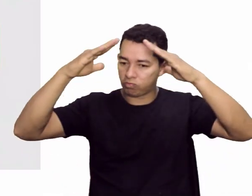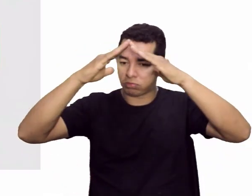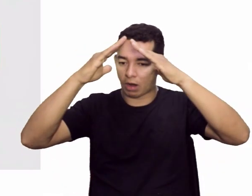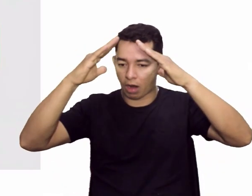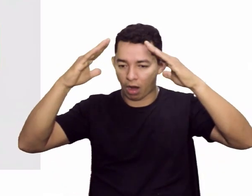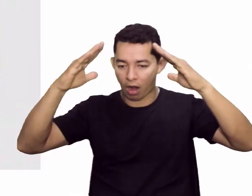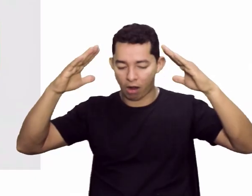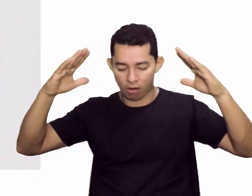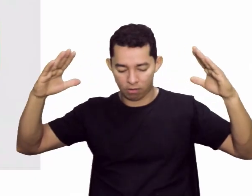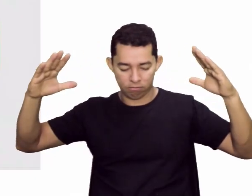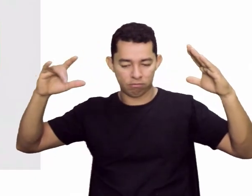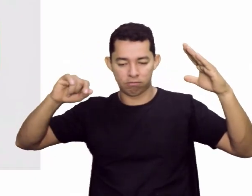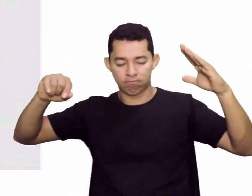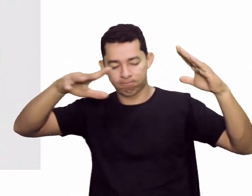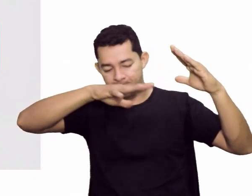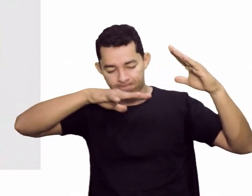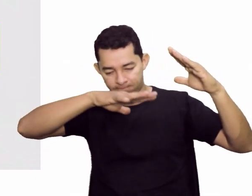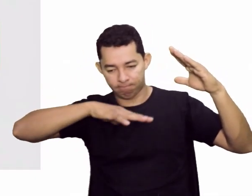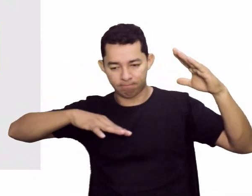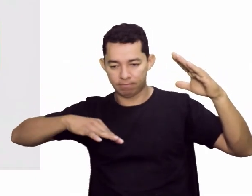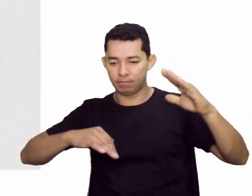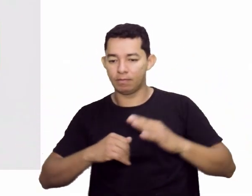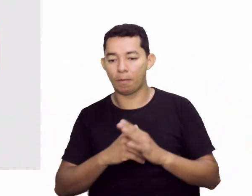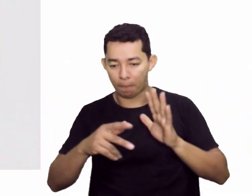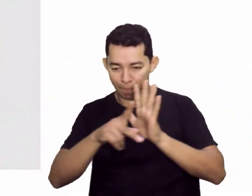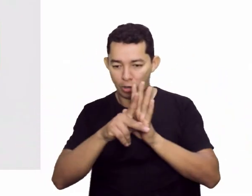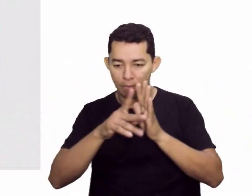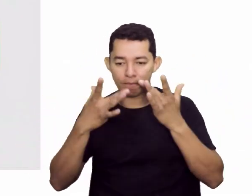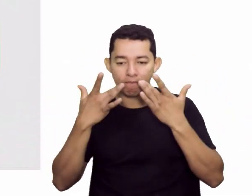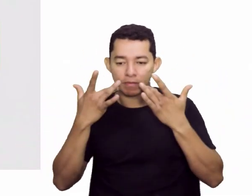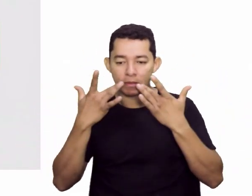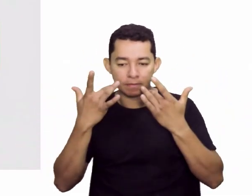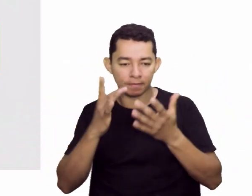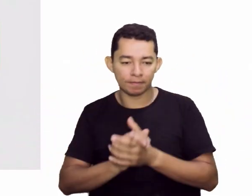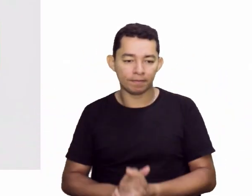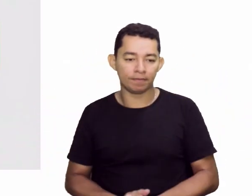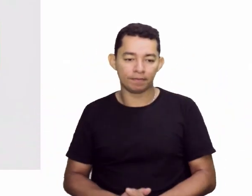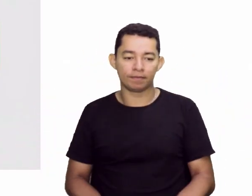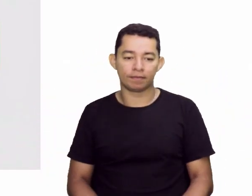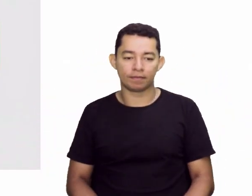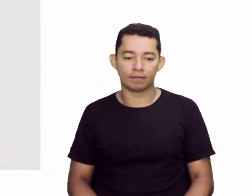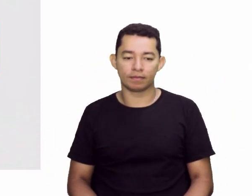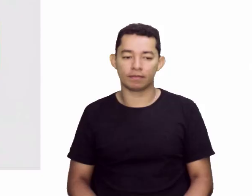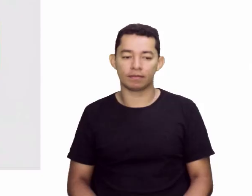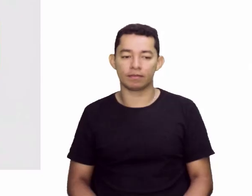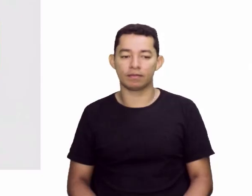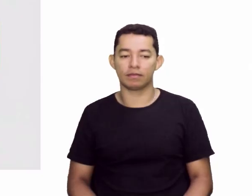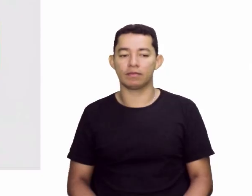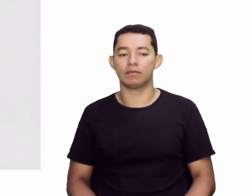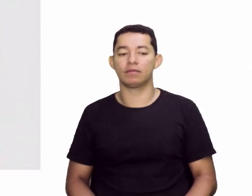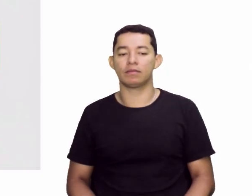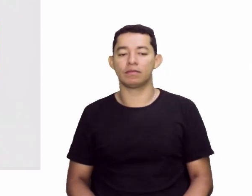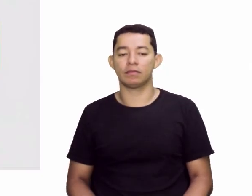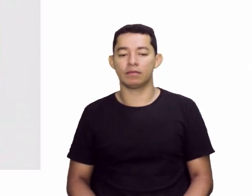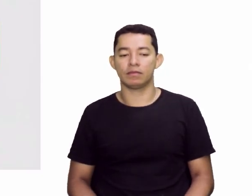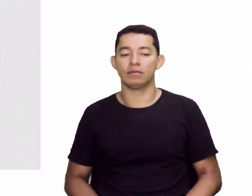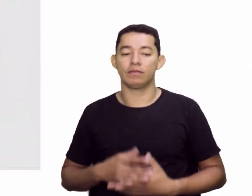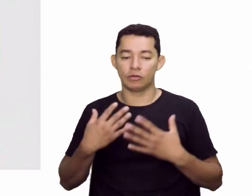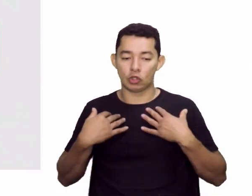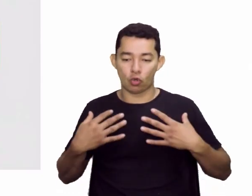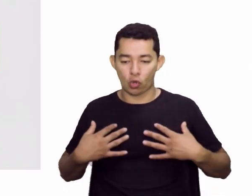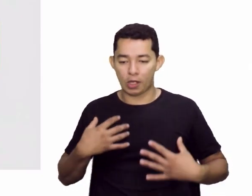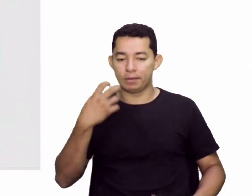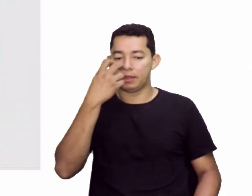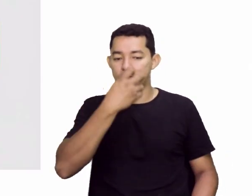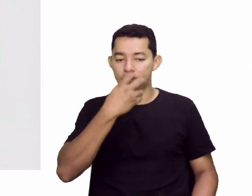os cenários. Então, como eu falei, ó, aqui, ó, ilustração aqui, ó, né? A luz, as